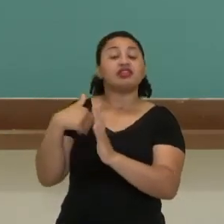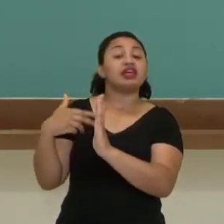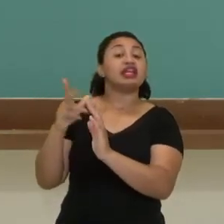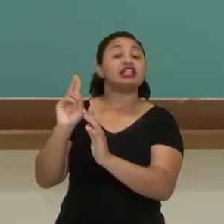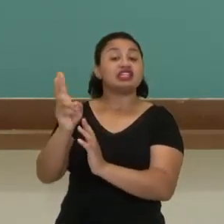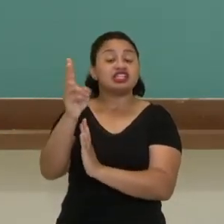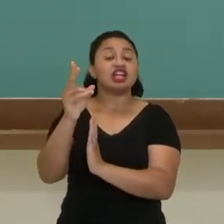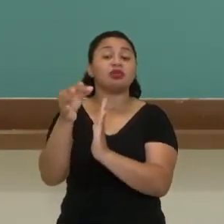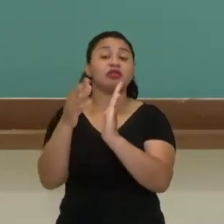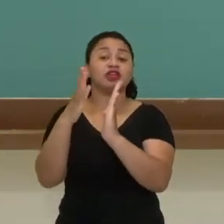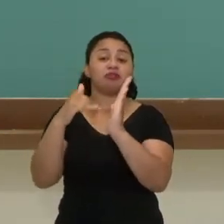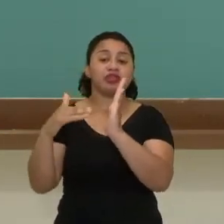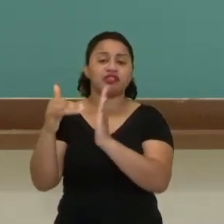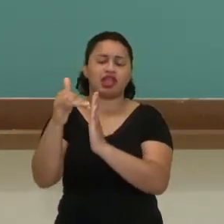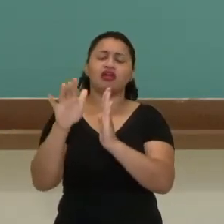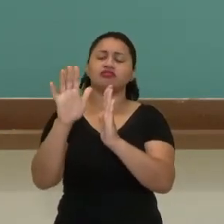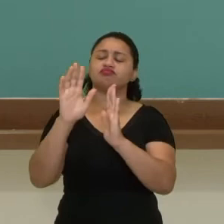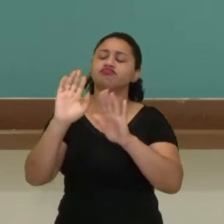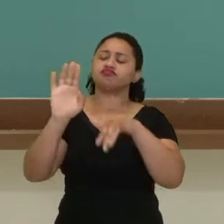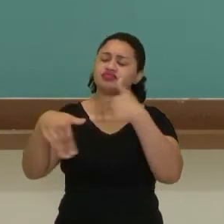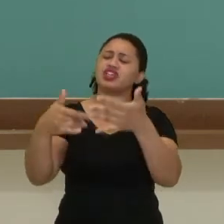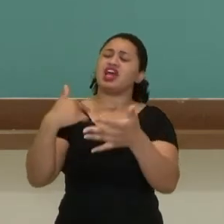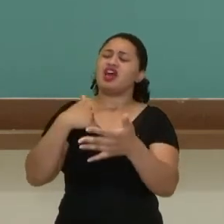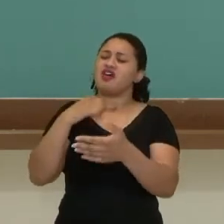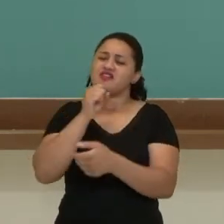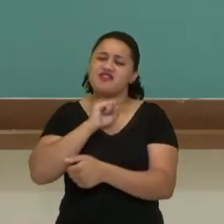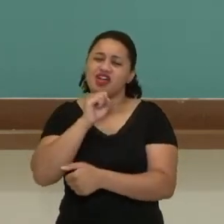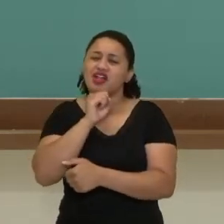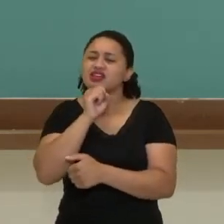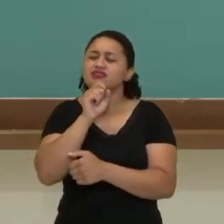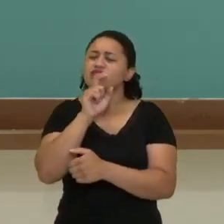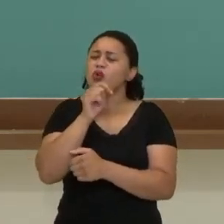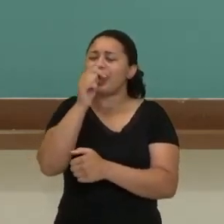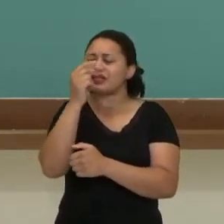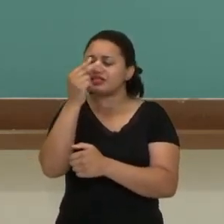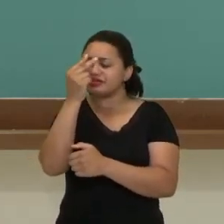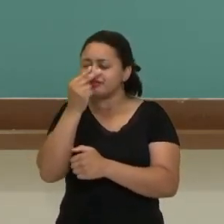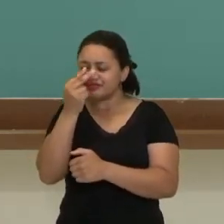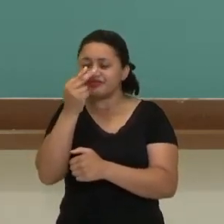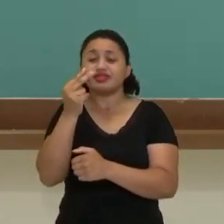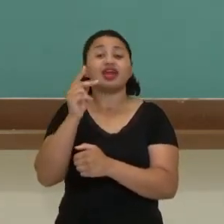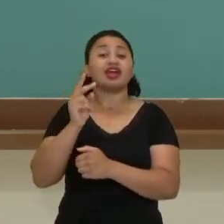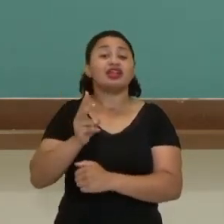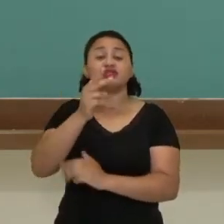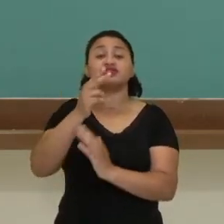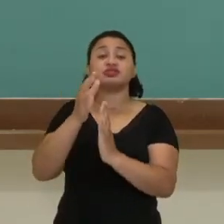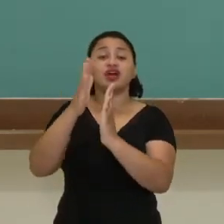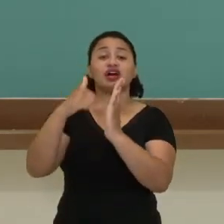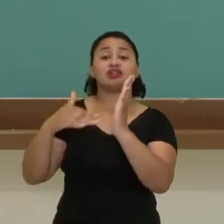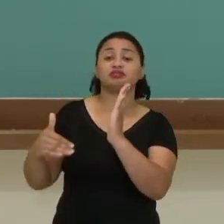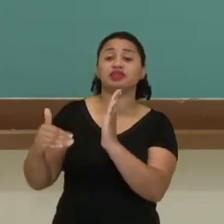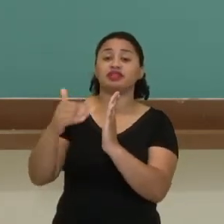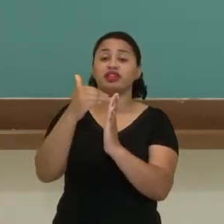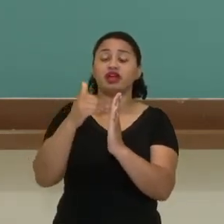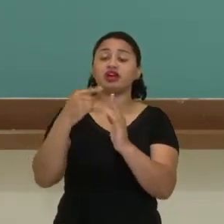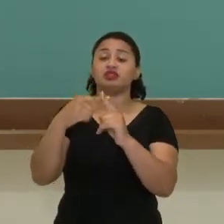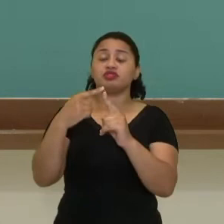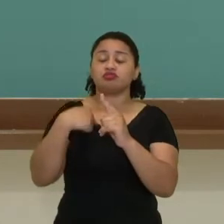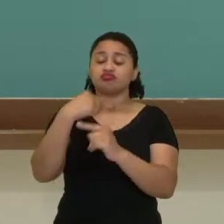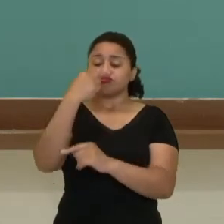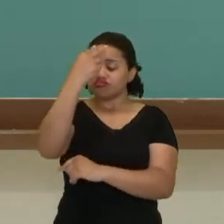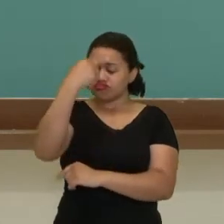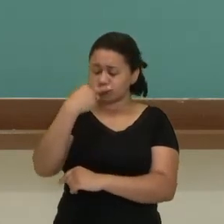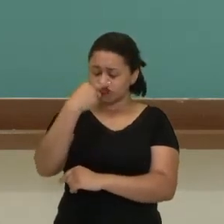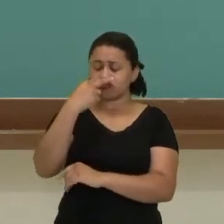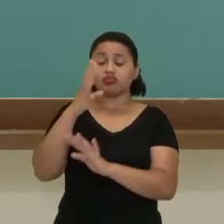E já no fim da vida dele, já estava meio ceguinho, e mesmo ceguinho, ele pintava. Ele pintava porque a própria cegueira